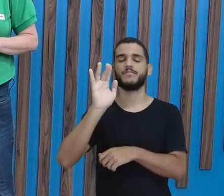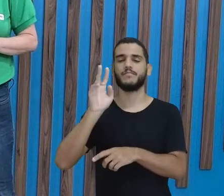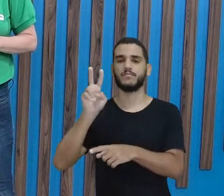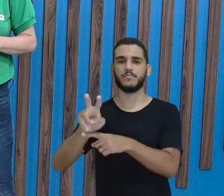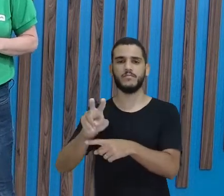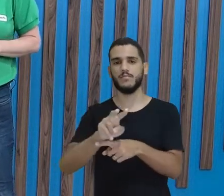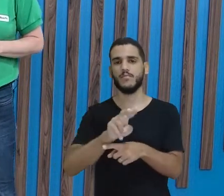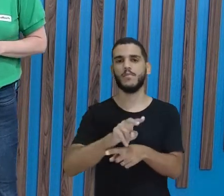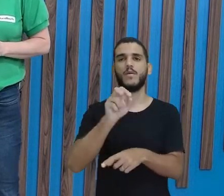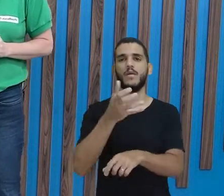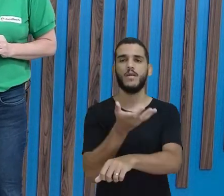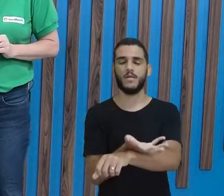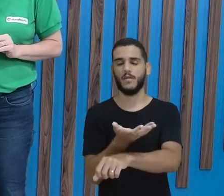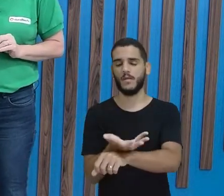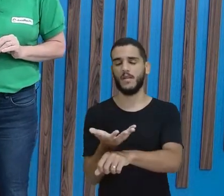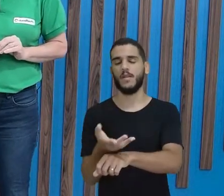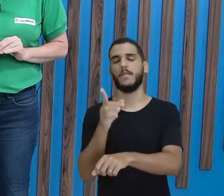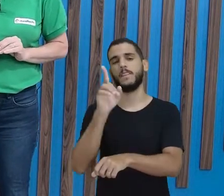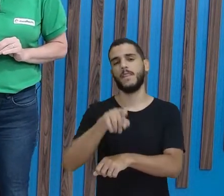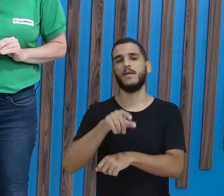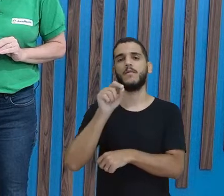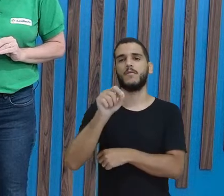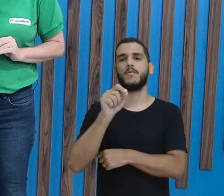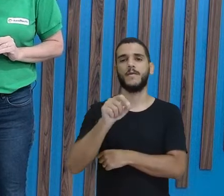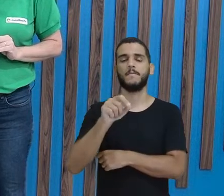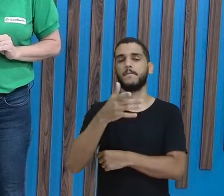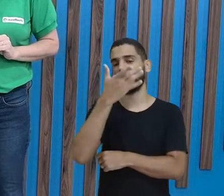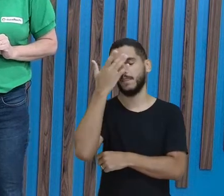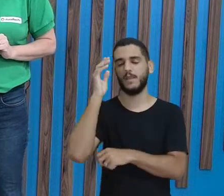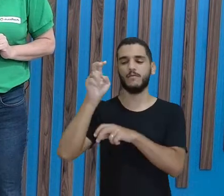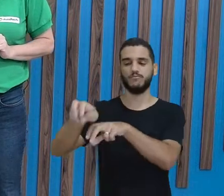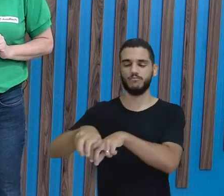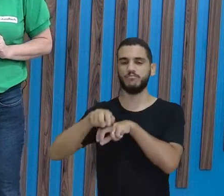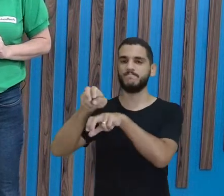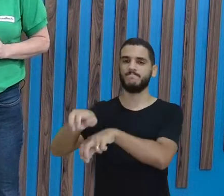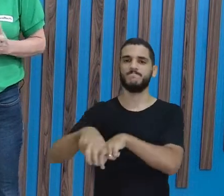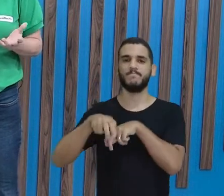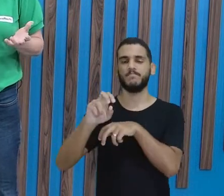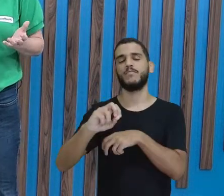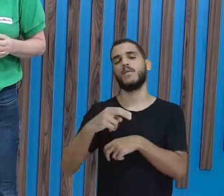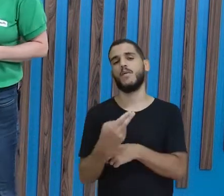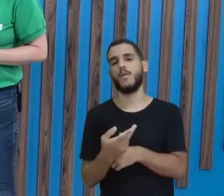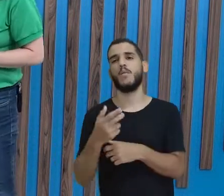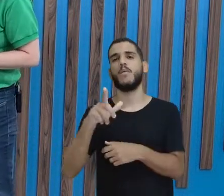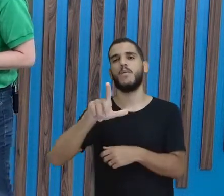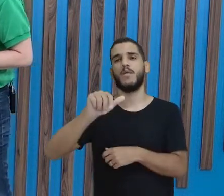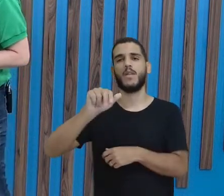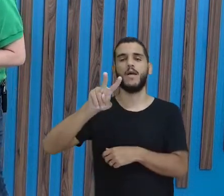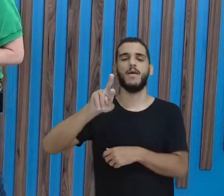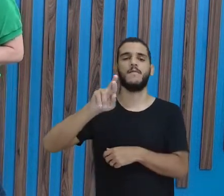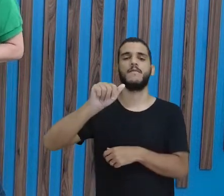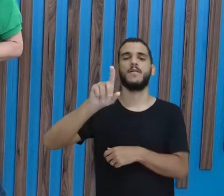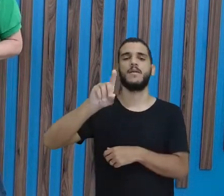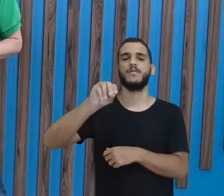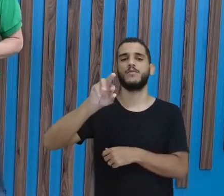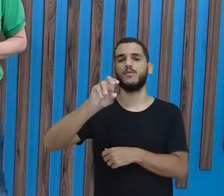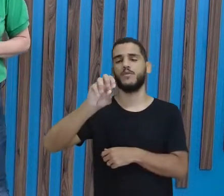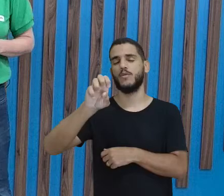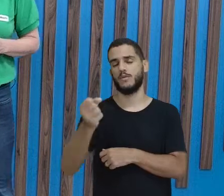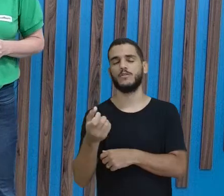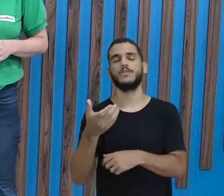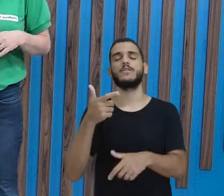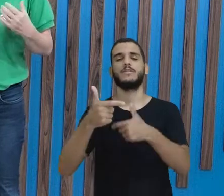da lavoura são chamadas de agricultores ou lavradores, né? Então, elas